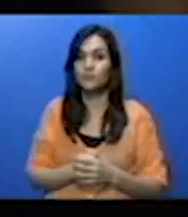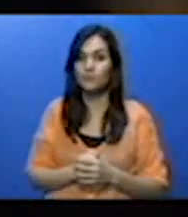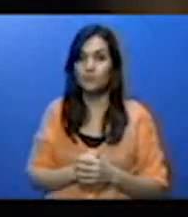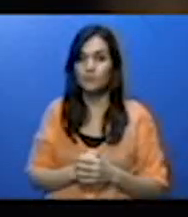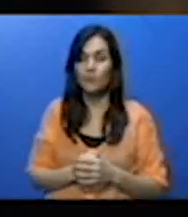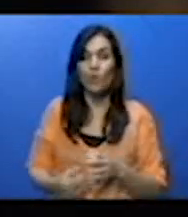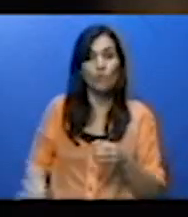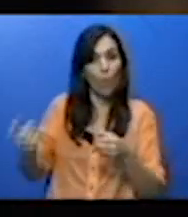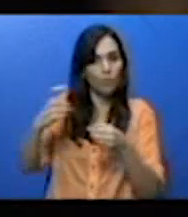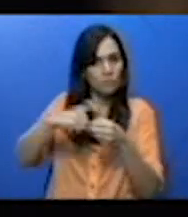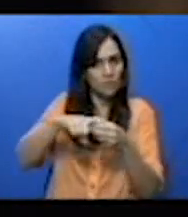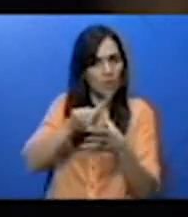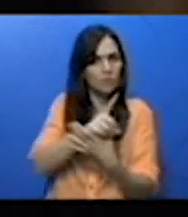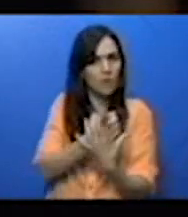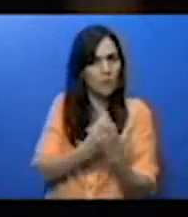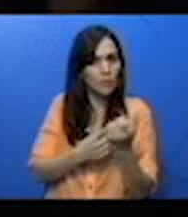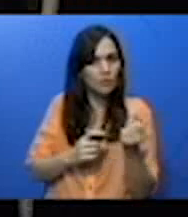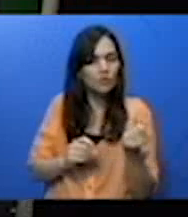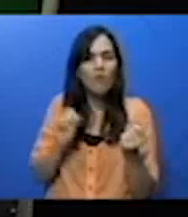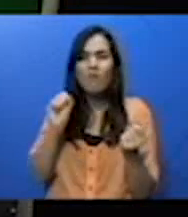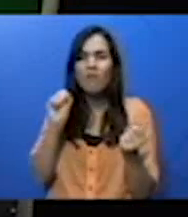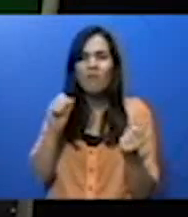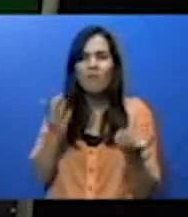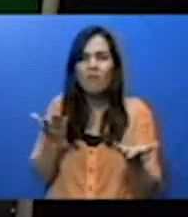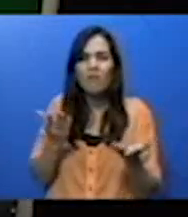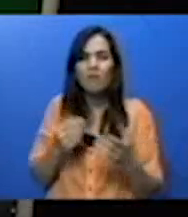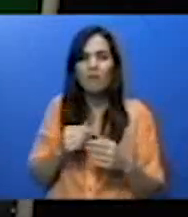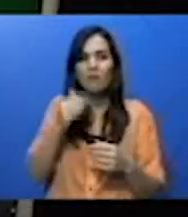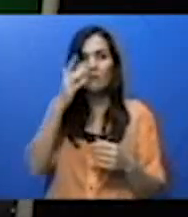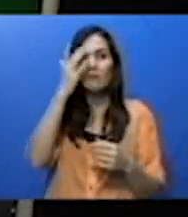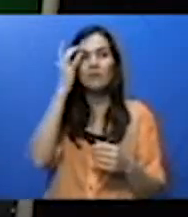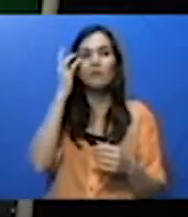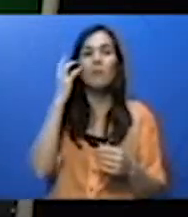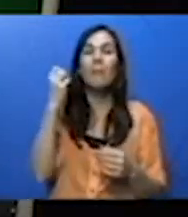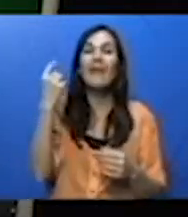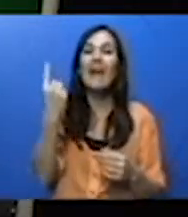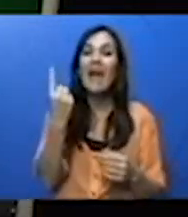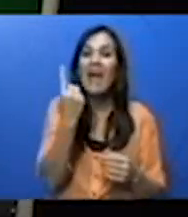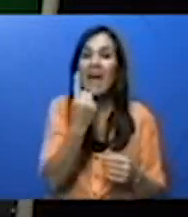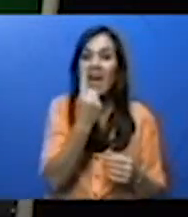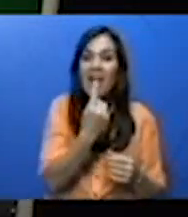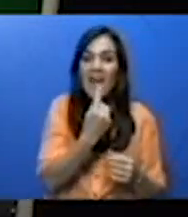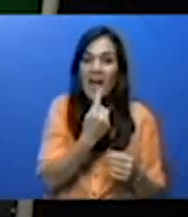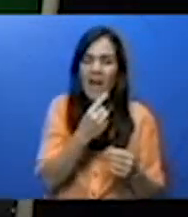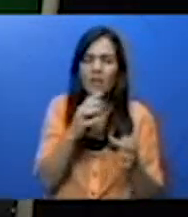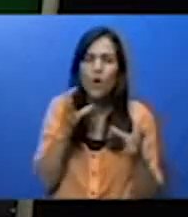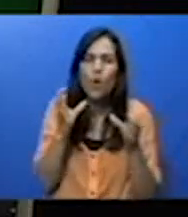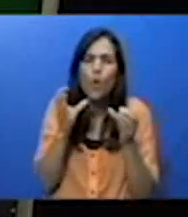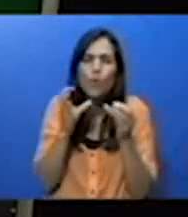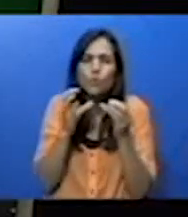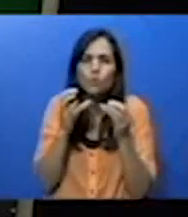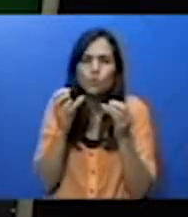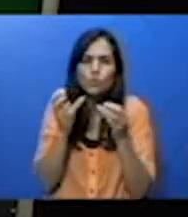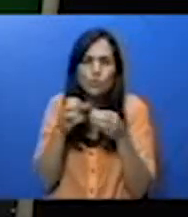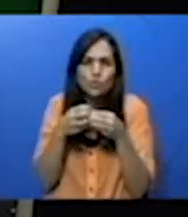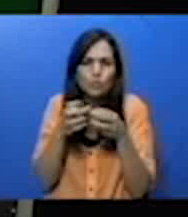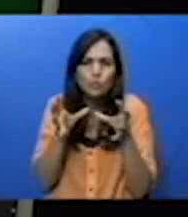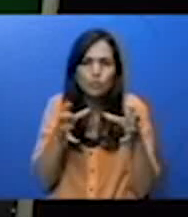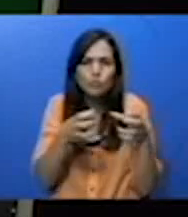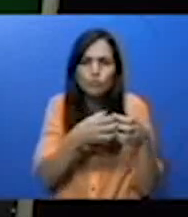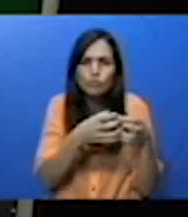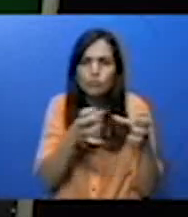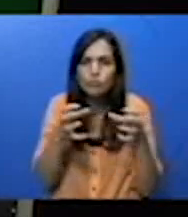Rapidinho aqui, ó, crianças. Cada parte dessa aqui, esse conjunto de